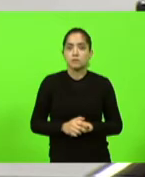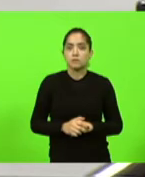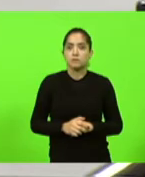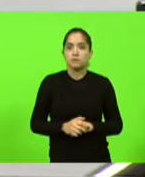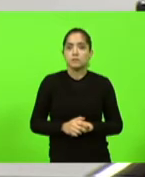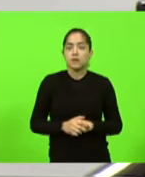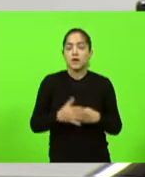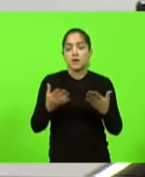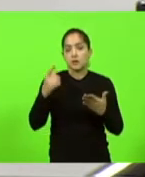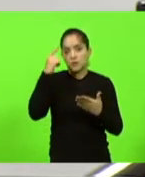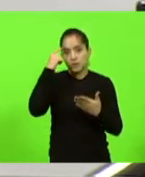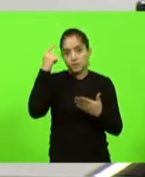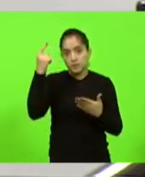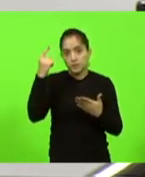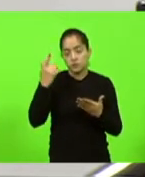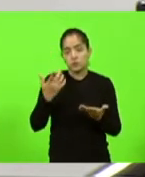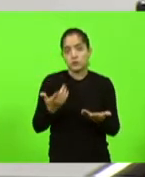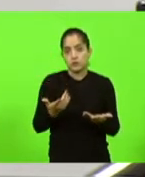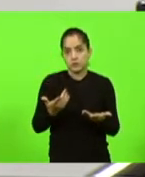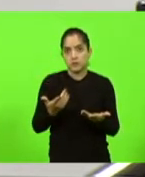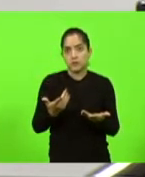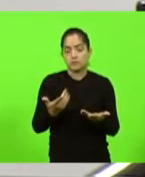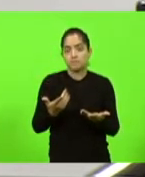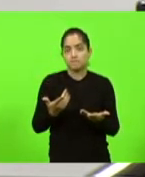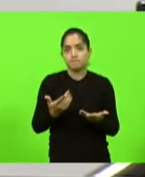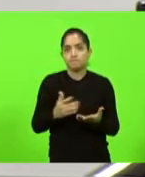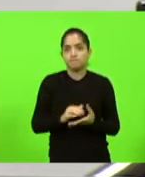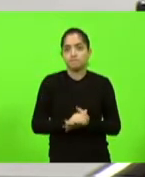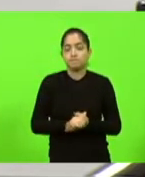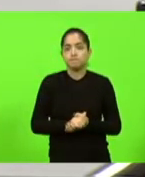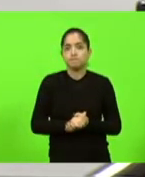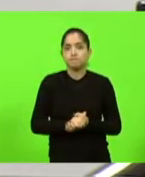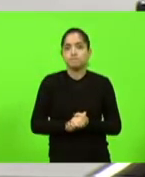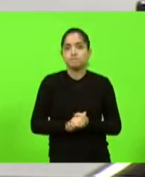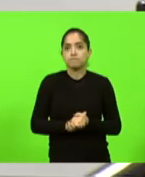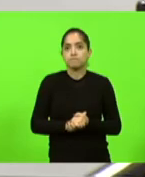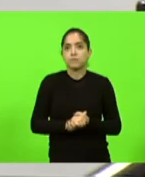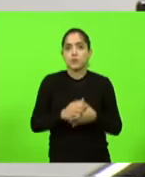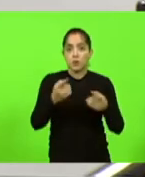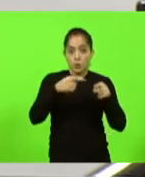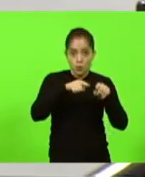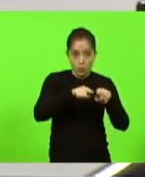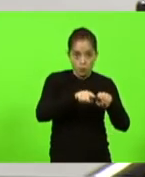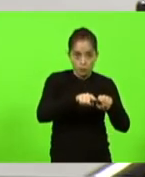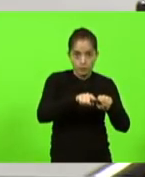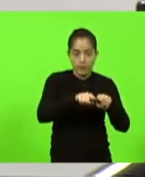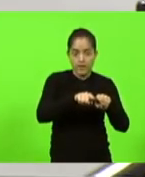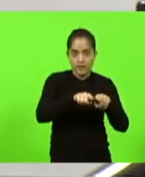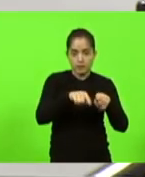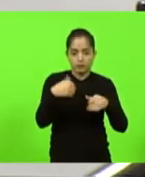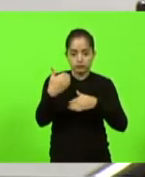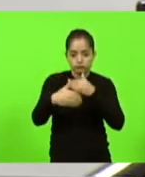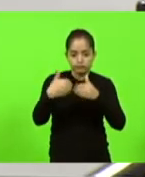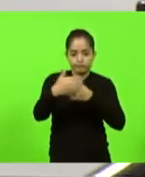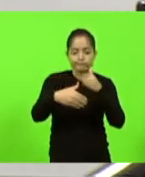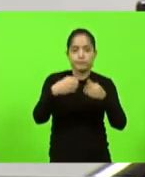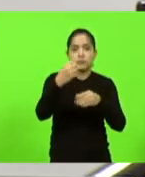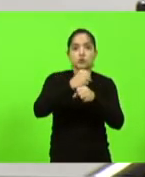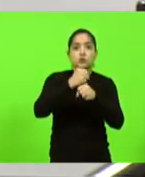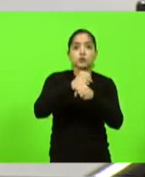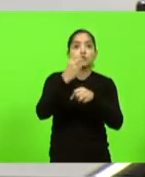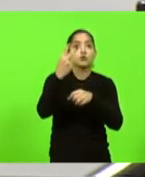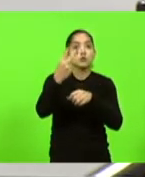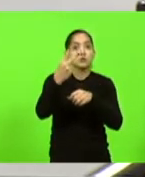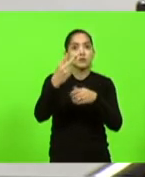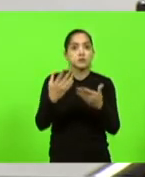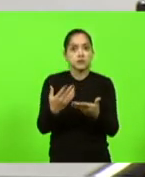Imagina, nós temos um convênio tramitando 2 anos e quando